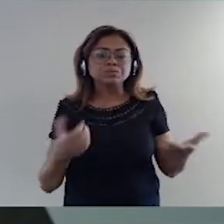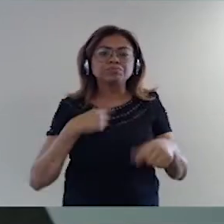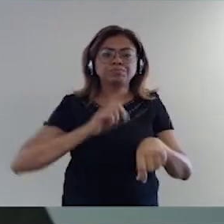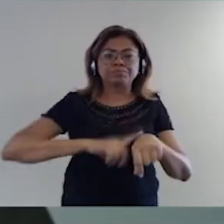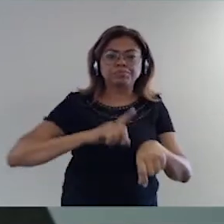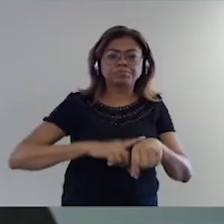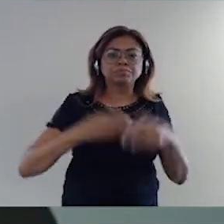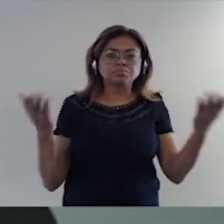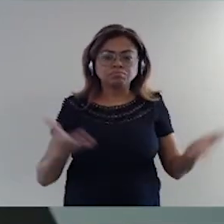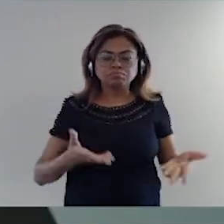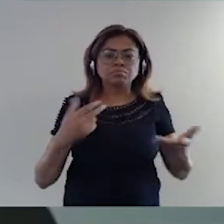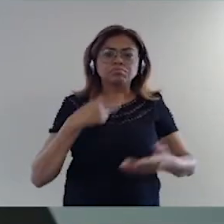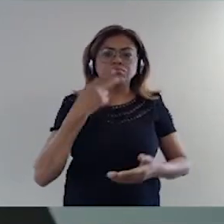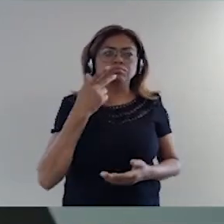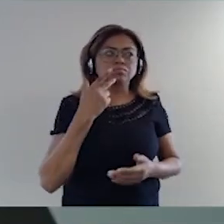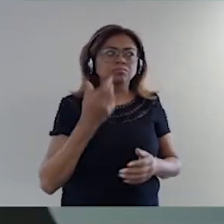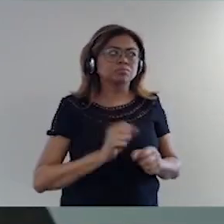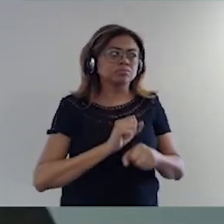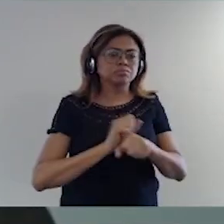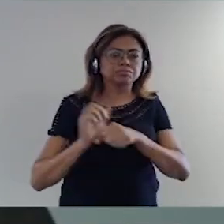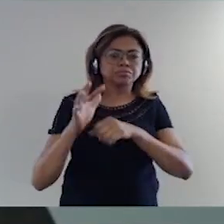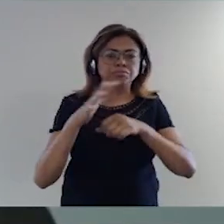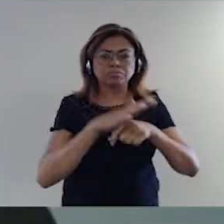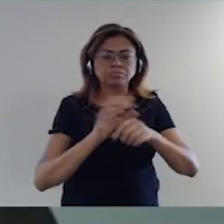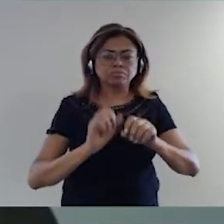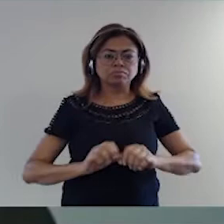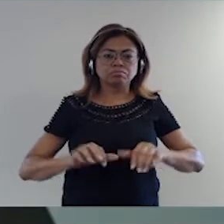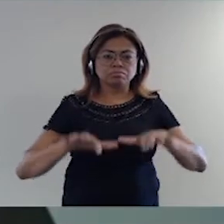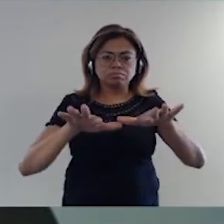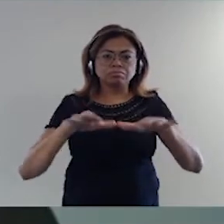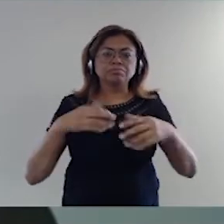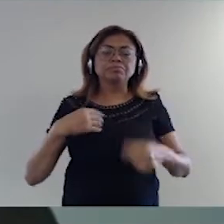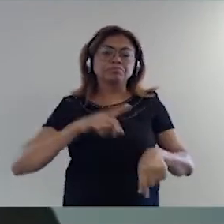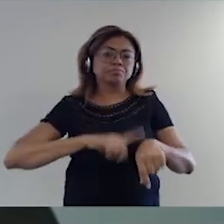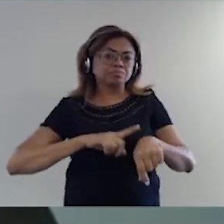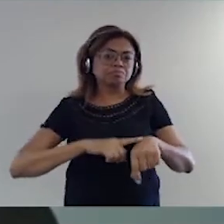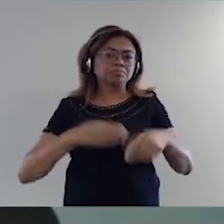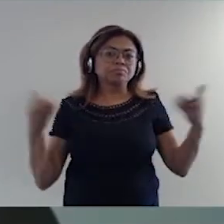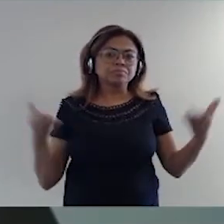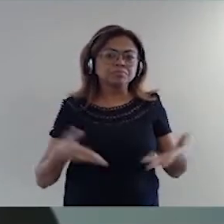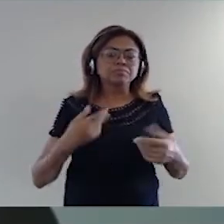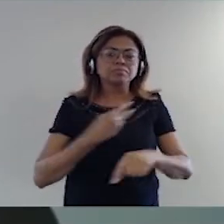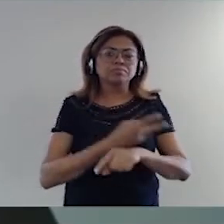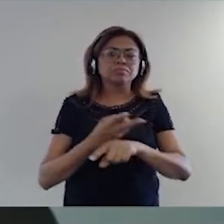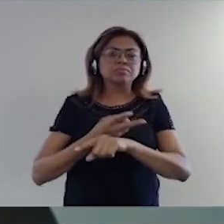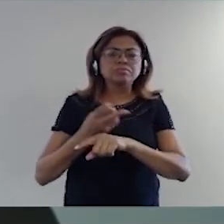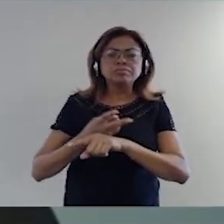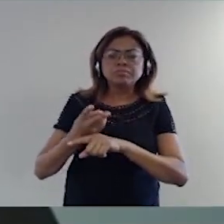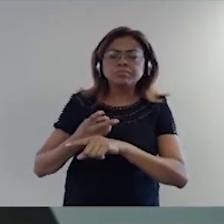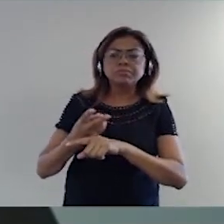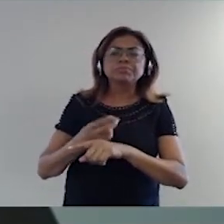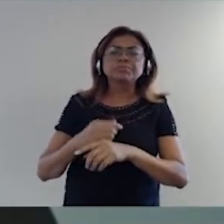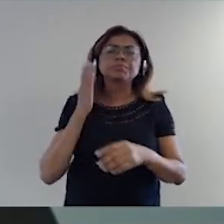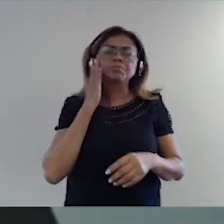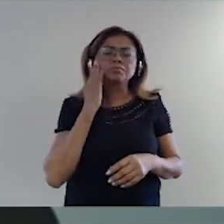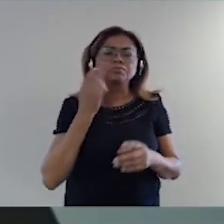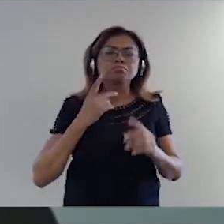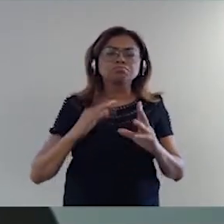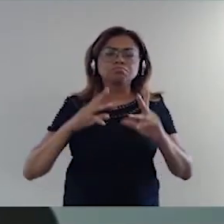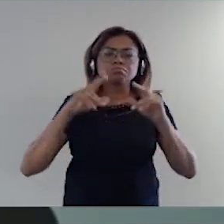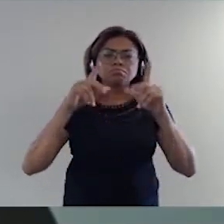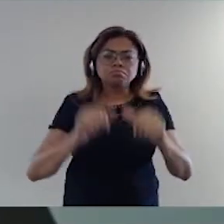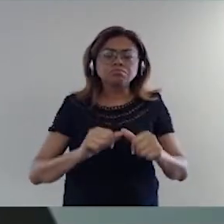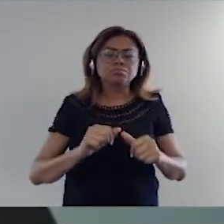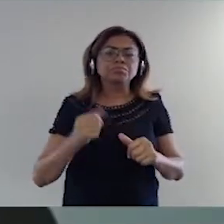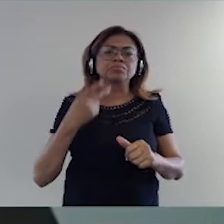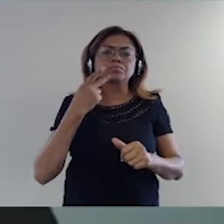de pandemia. E no momento de pandemia, nós temos buscado reiterar a todos os